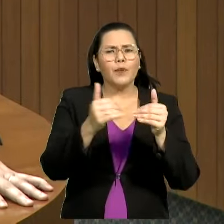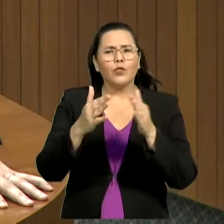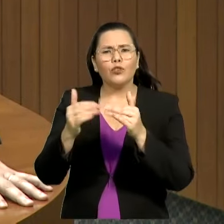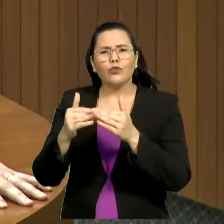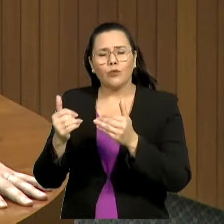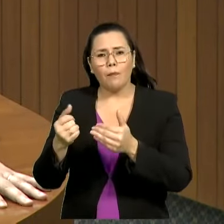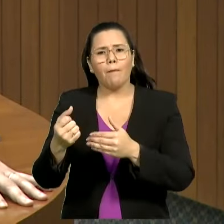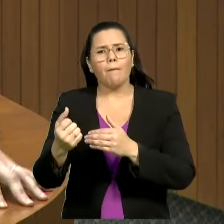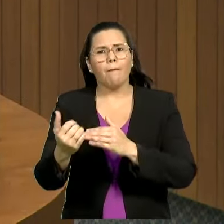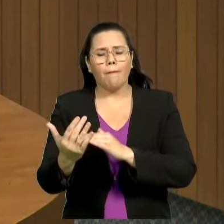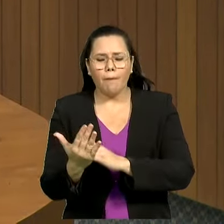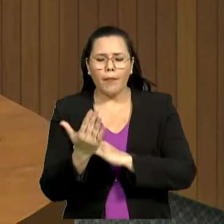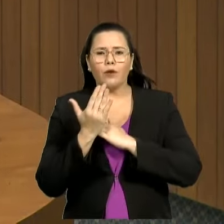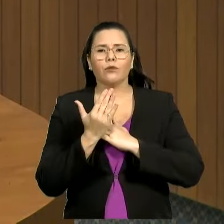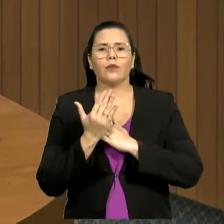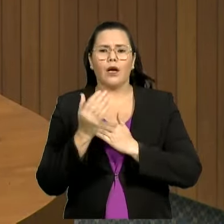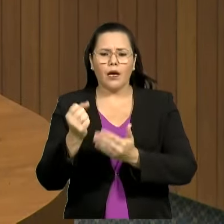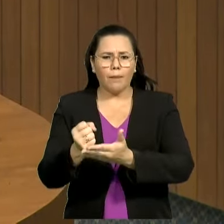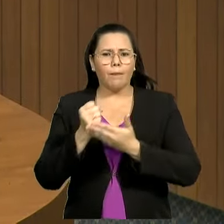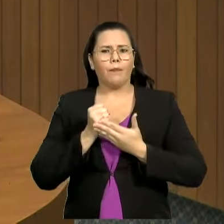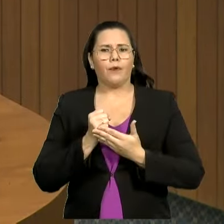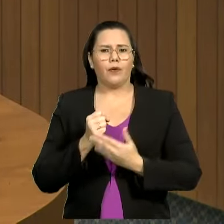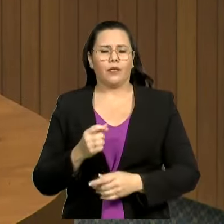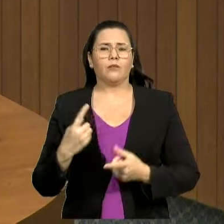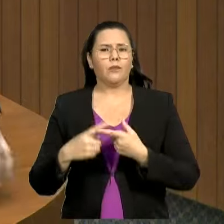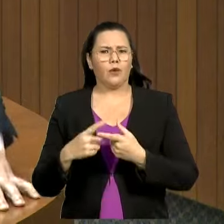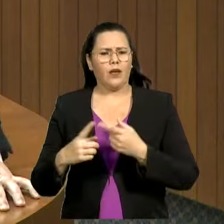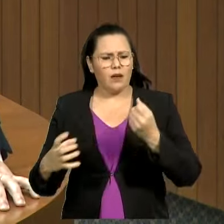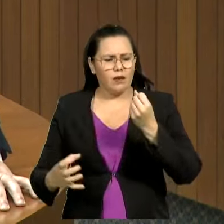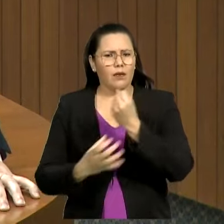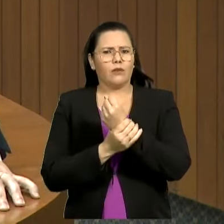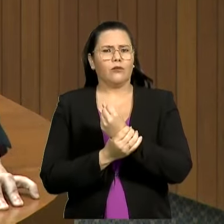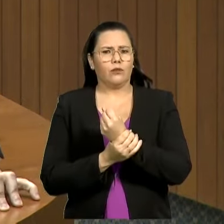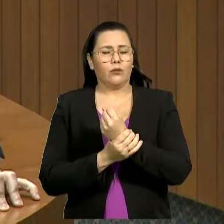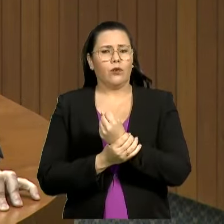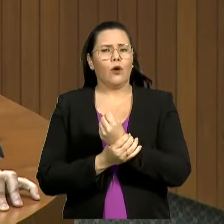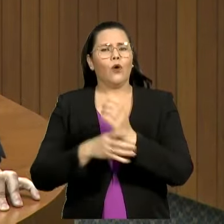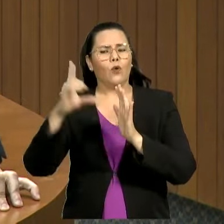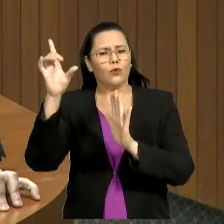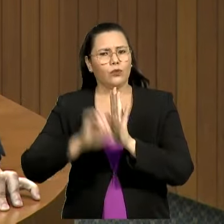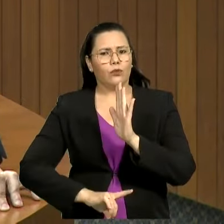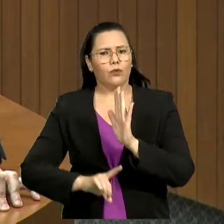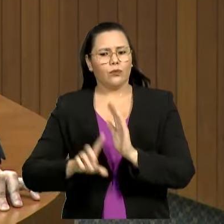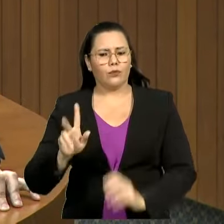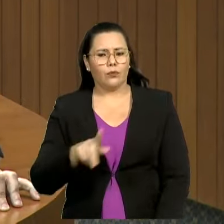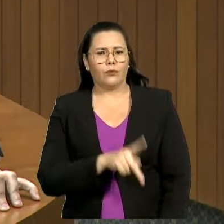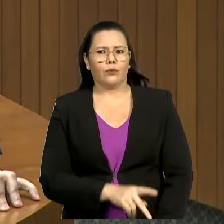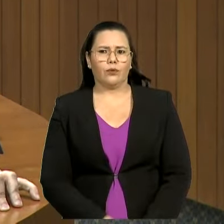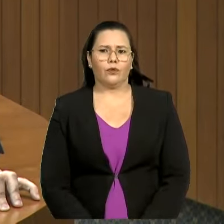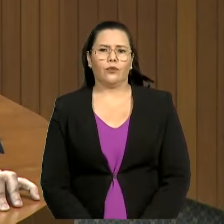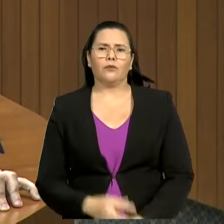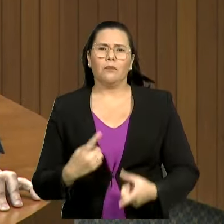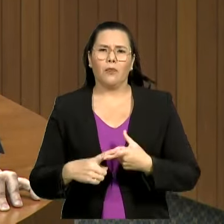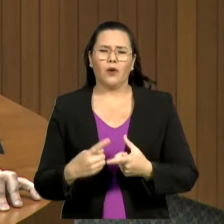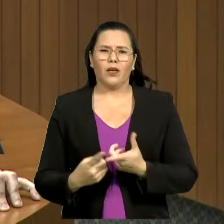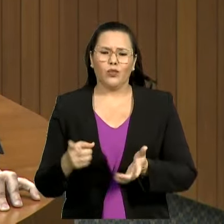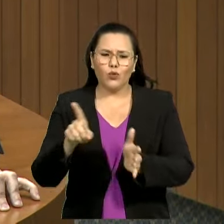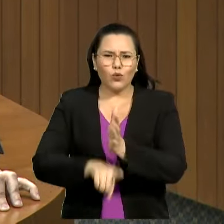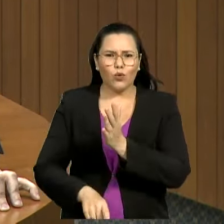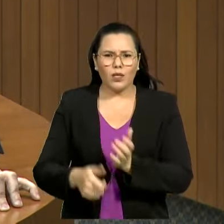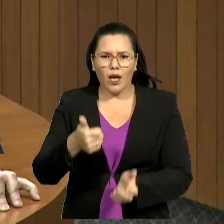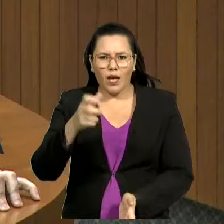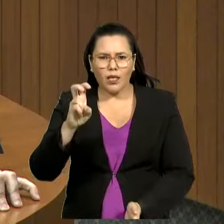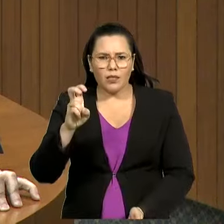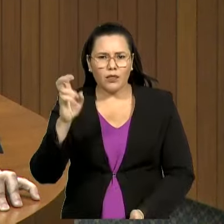luta, nessa batalha, para garantir o direito dos professores, porque achava, reputava indevida